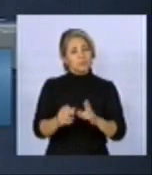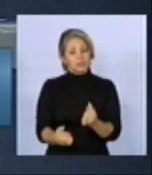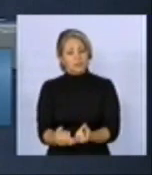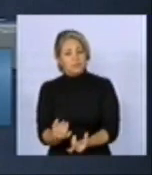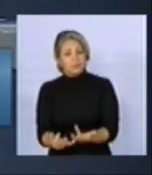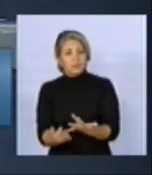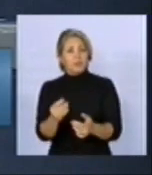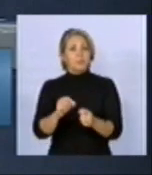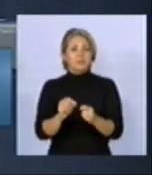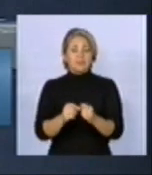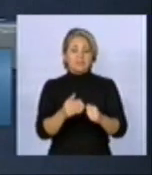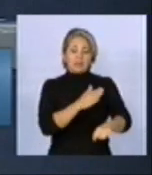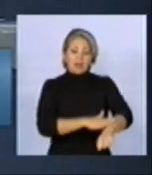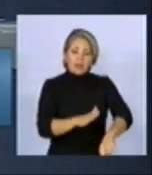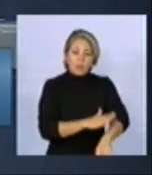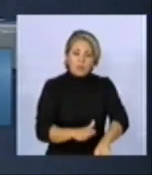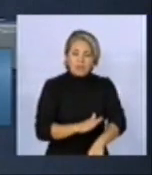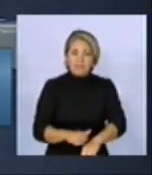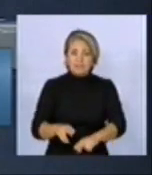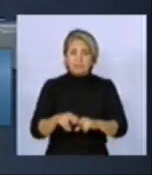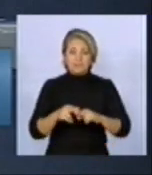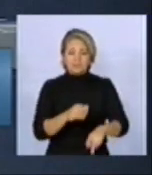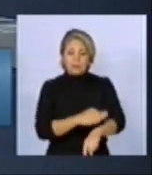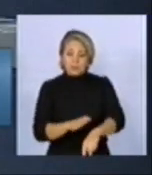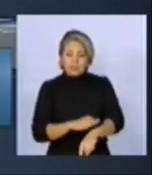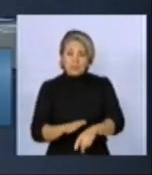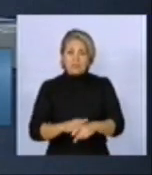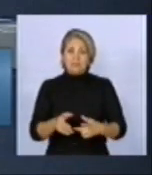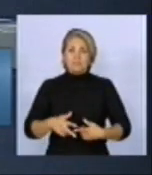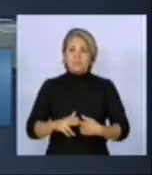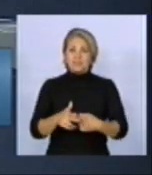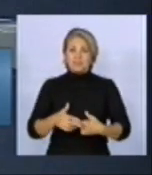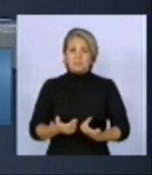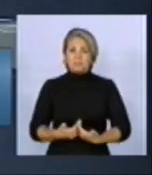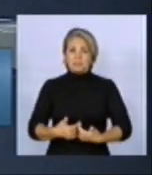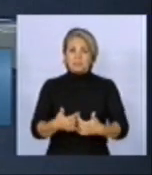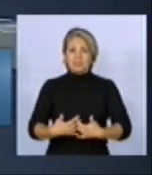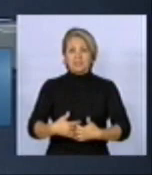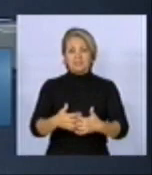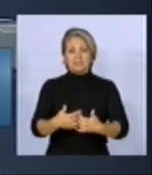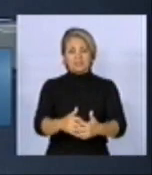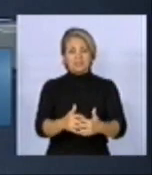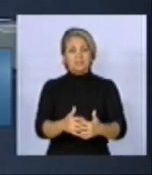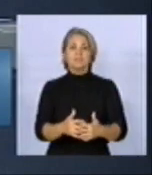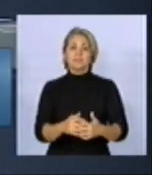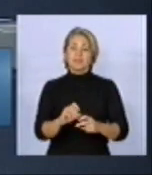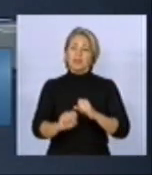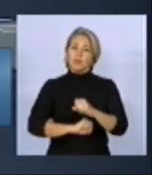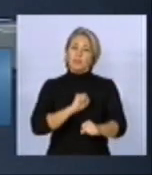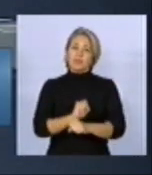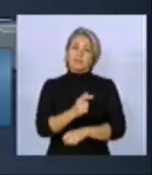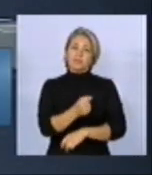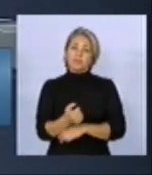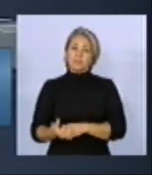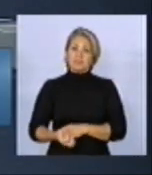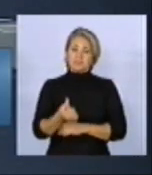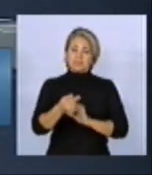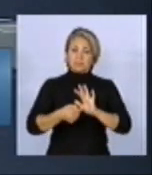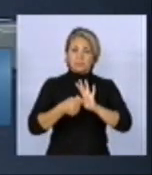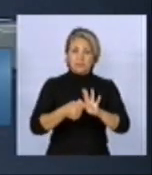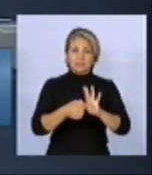fazer então a colheita pela colheita mecanizada né Os dados aqui de 2006 então demonstra demonstram que